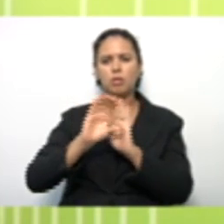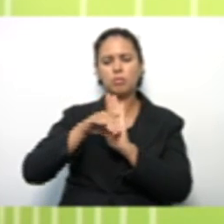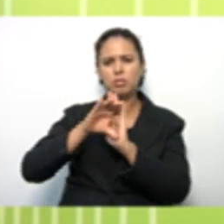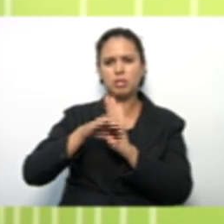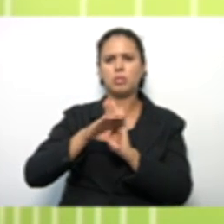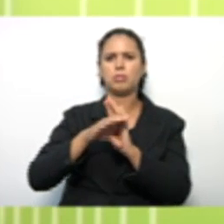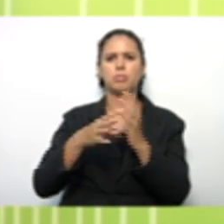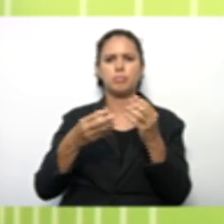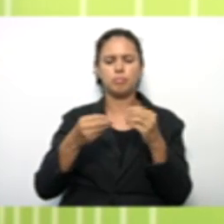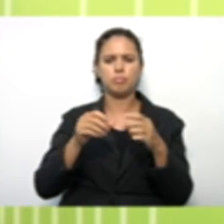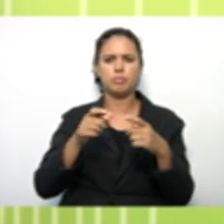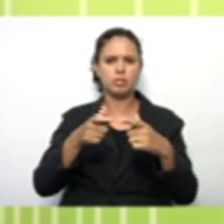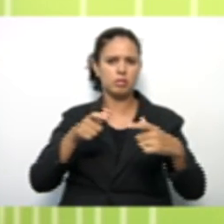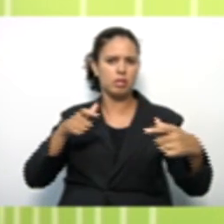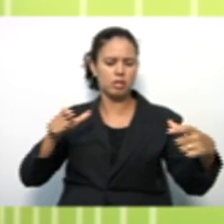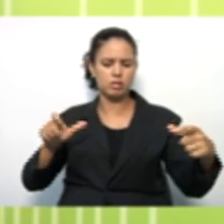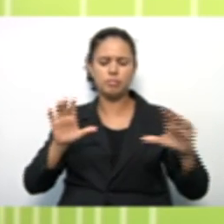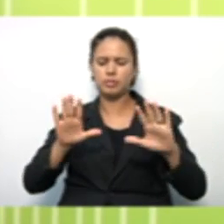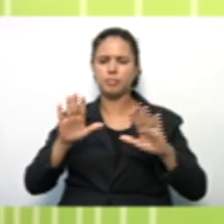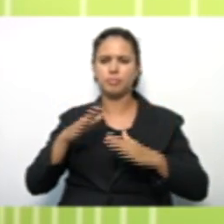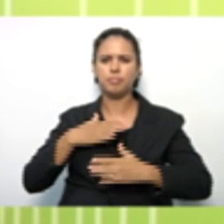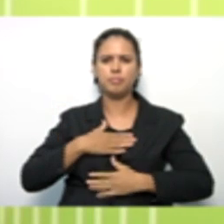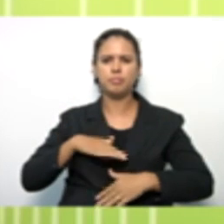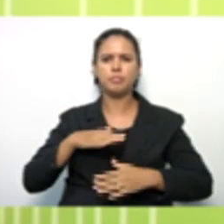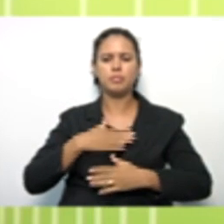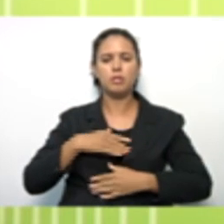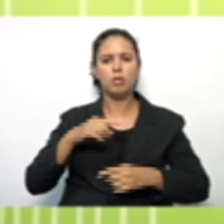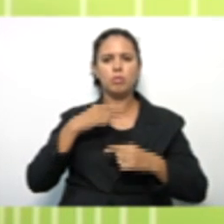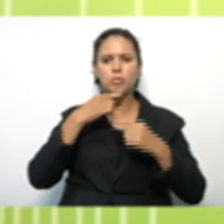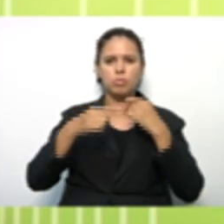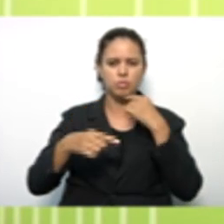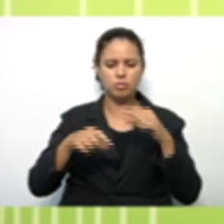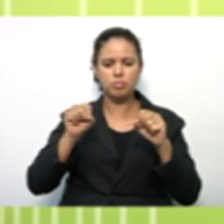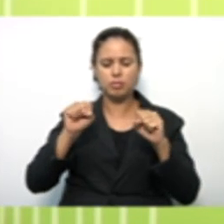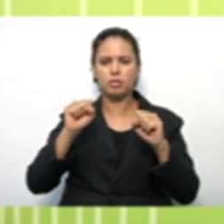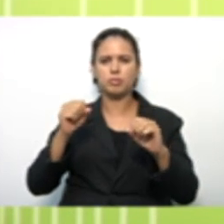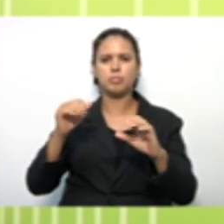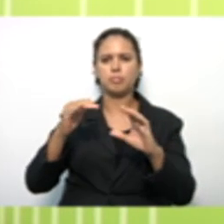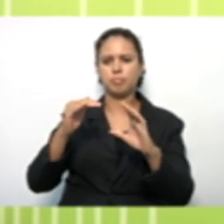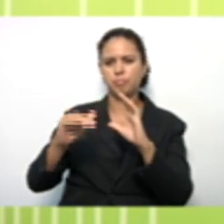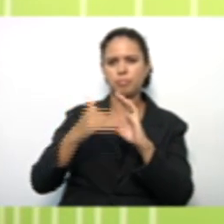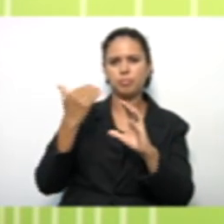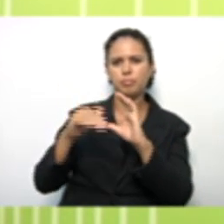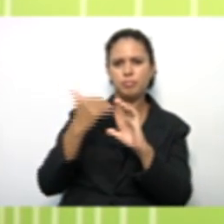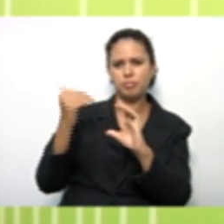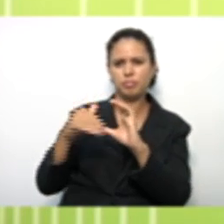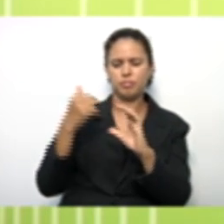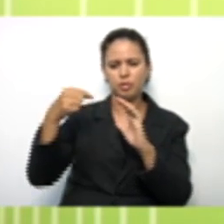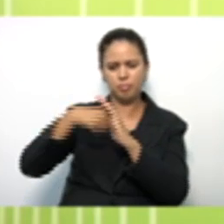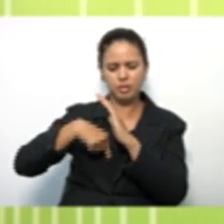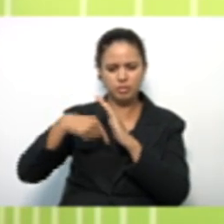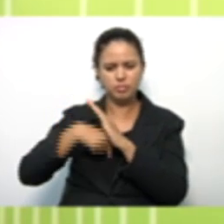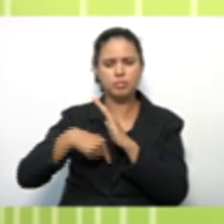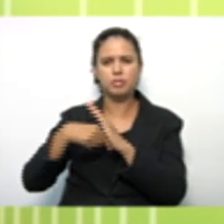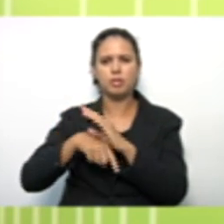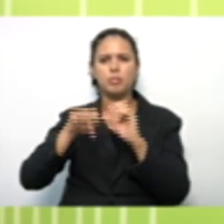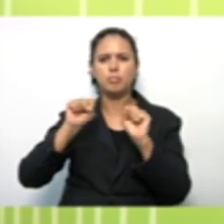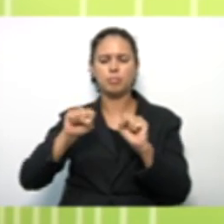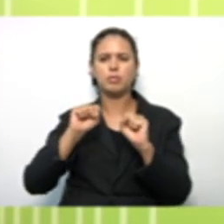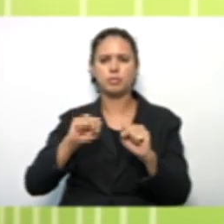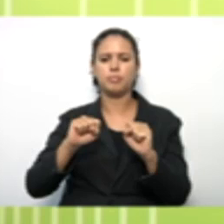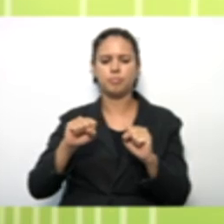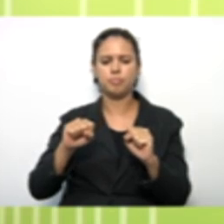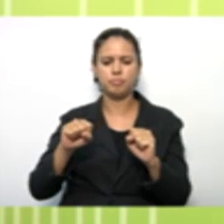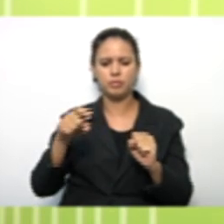mas estamos aqui para receber as dúvidas de vocês. Participem do chat. Nós estamos aqui